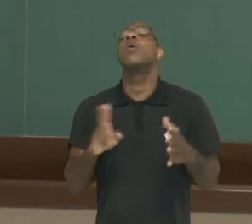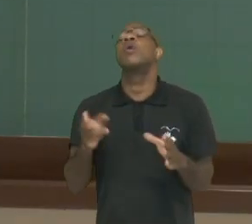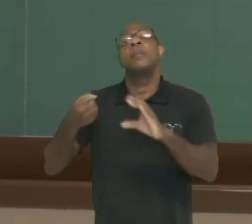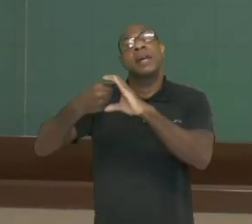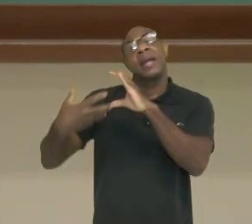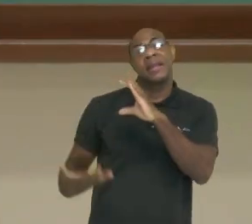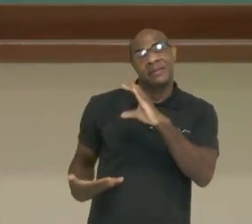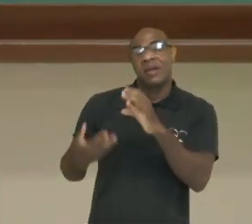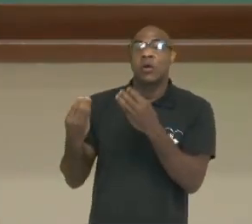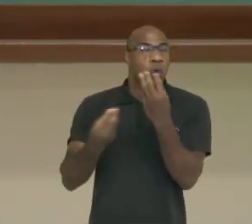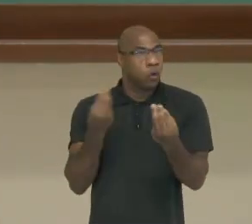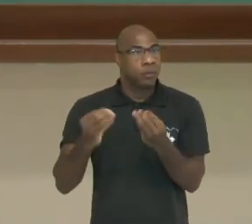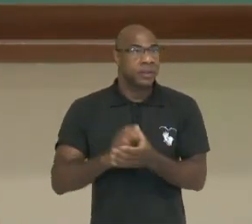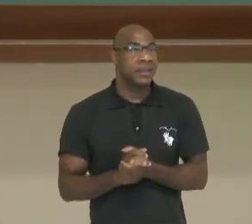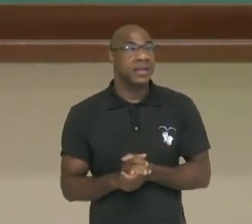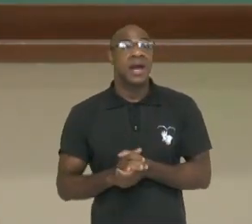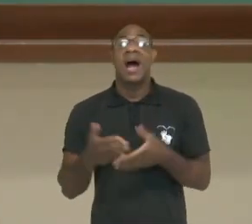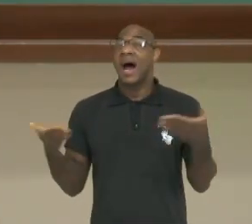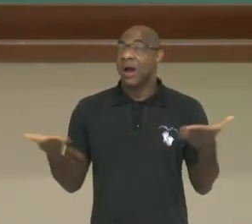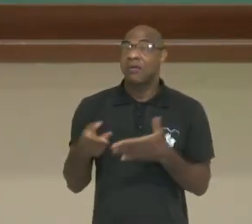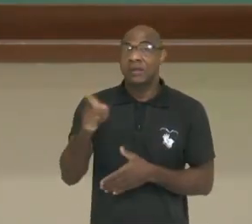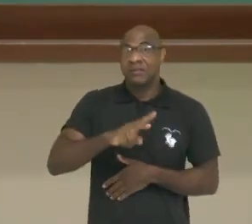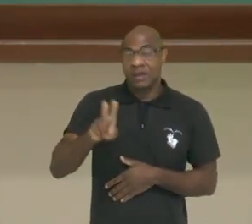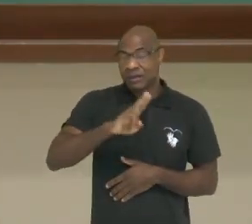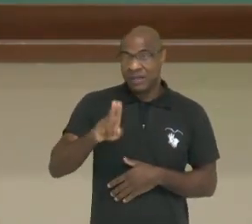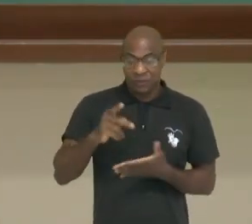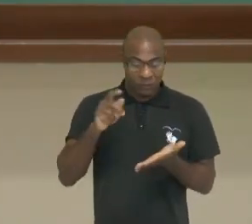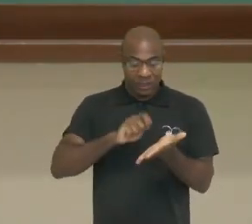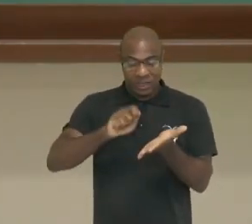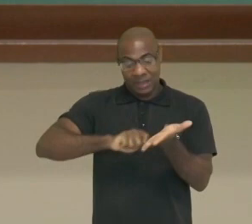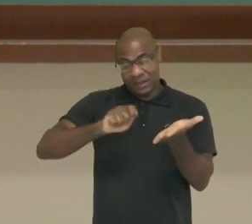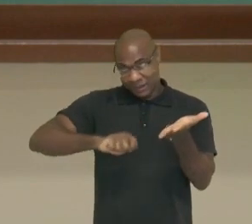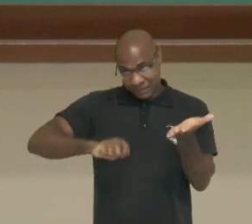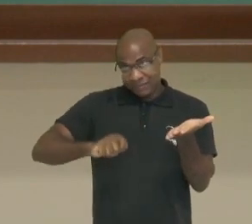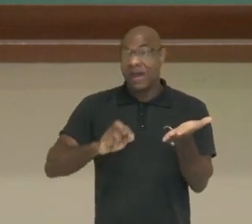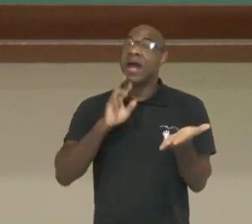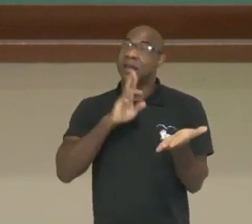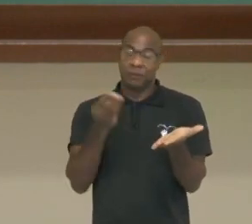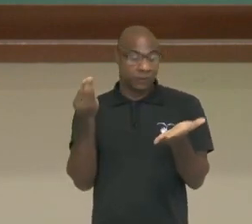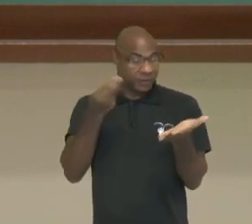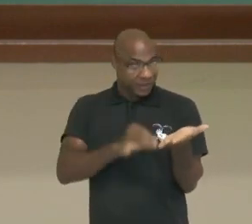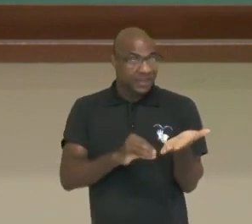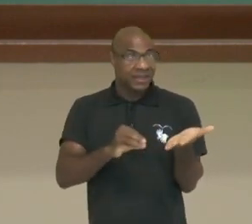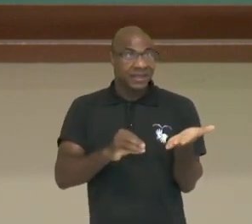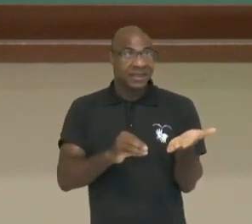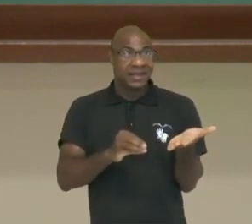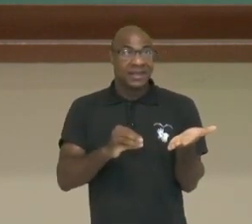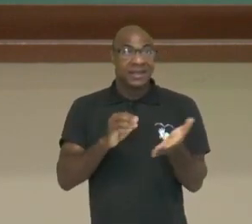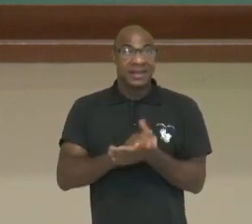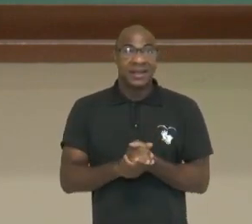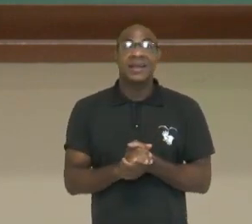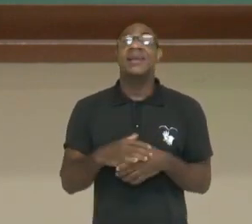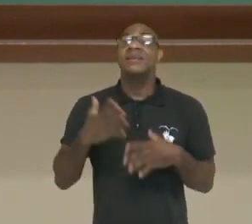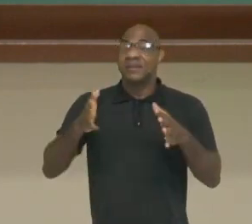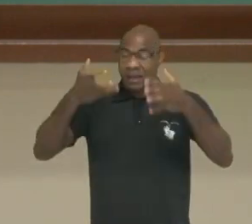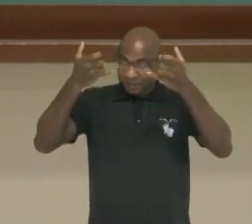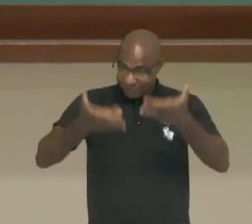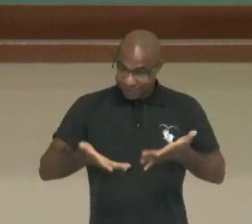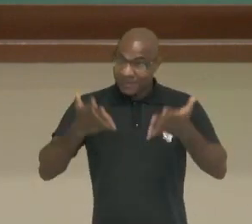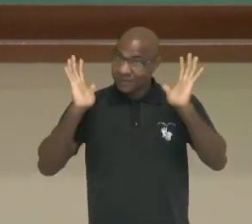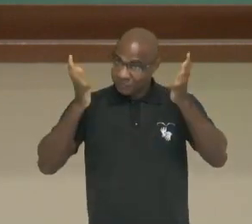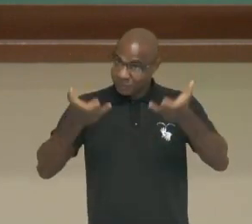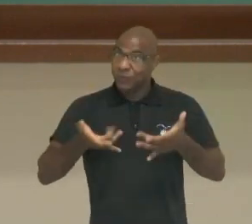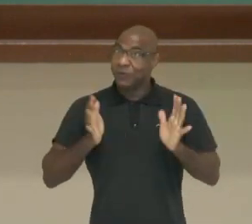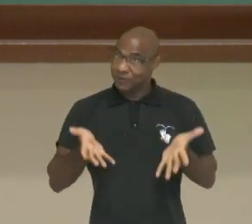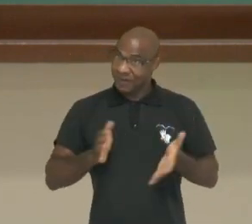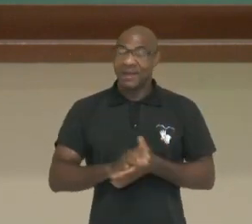caracterizam? Neste momento, você vai usar seu caderno, vai responder, né, baseado no que a prof acabou de